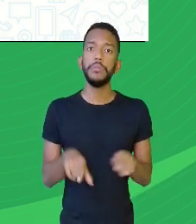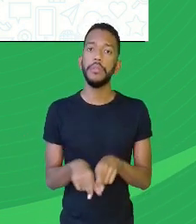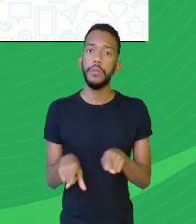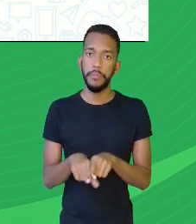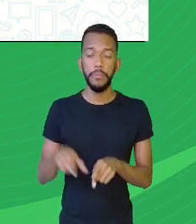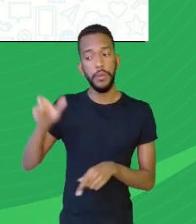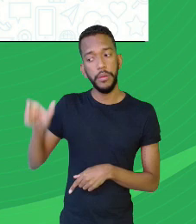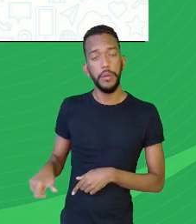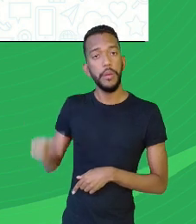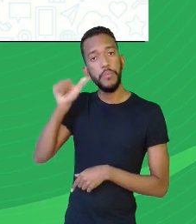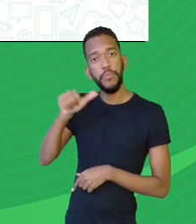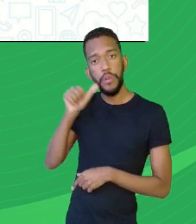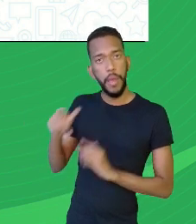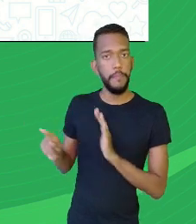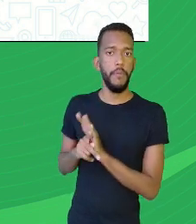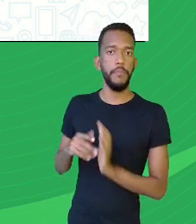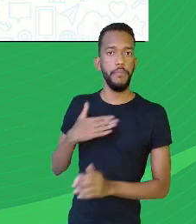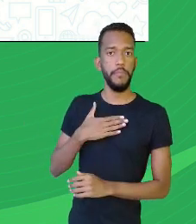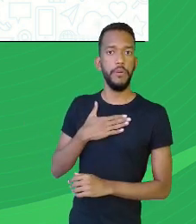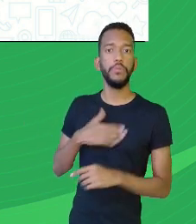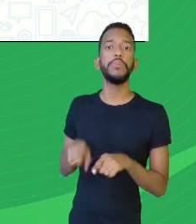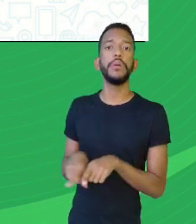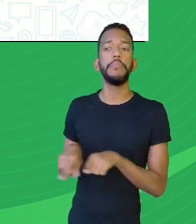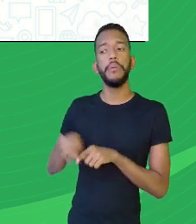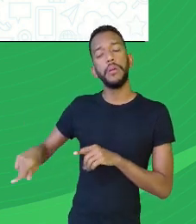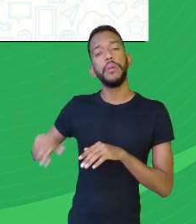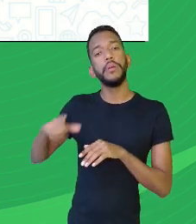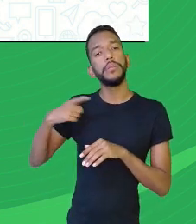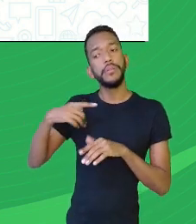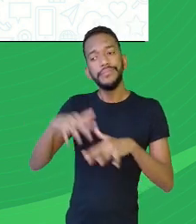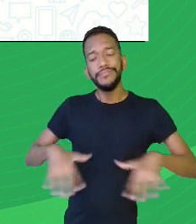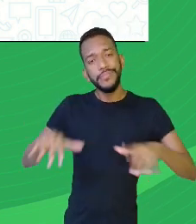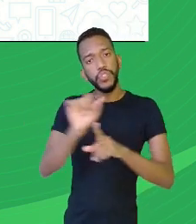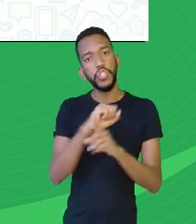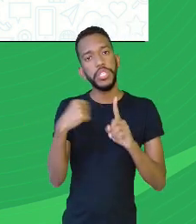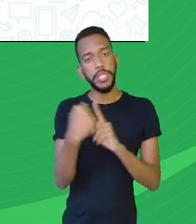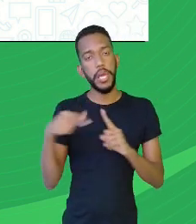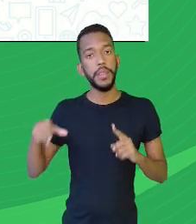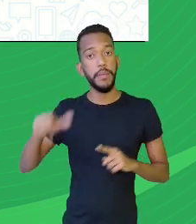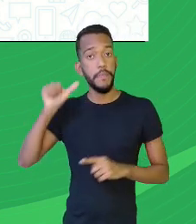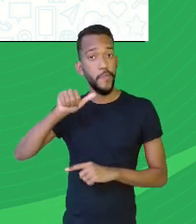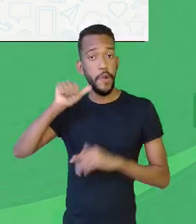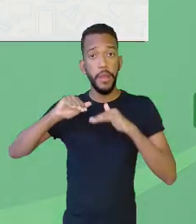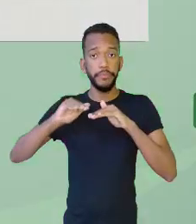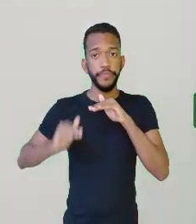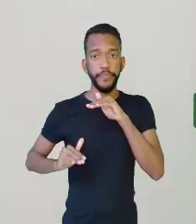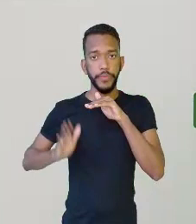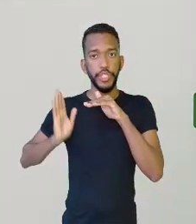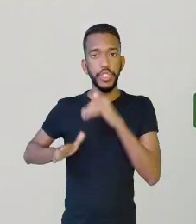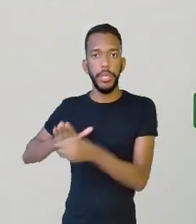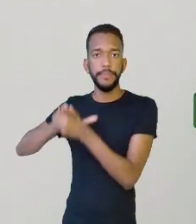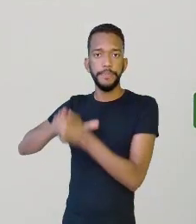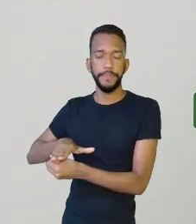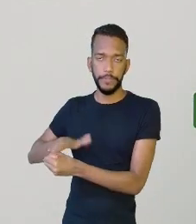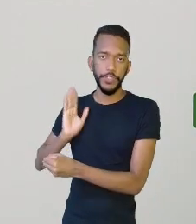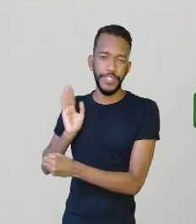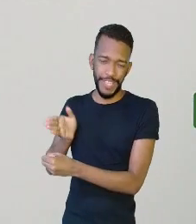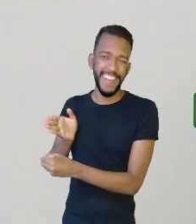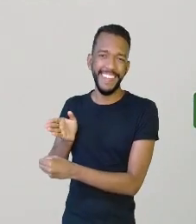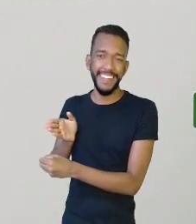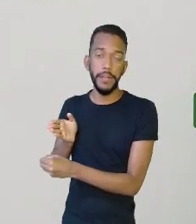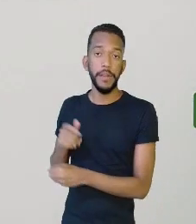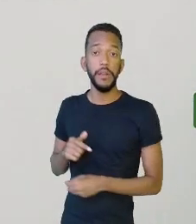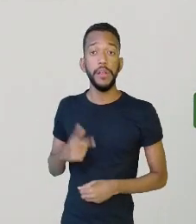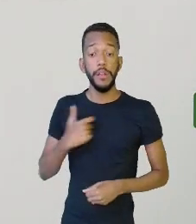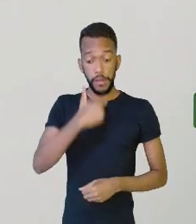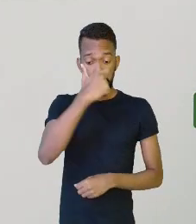da mulher, que tinha uma posição dentro dessa sociedade, uma posição inferiorizada. Então a mulher